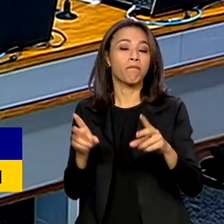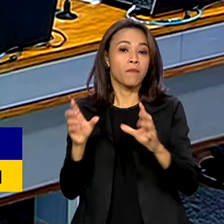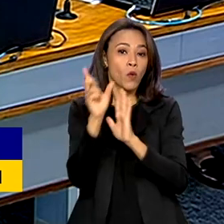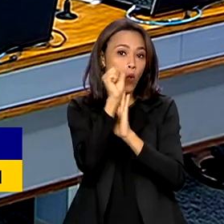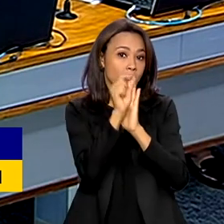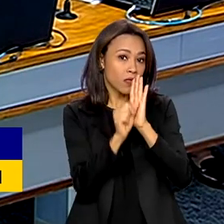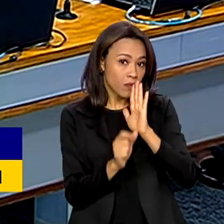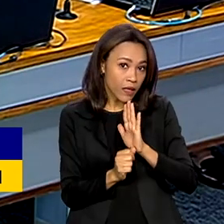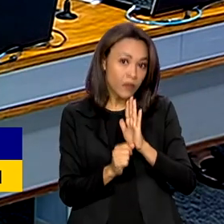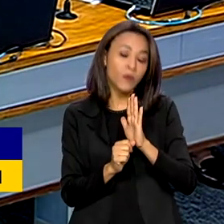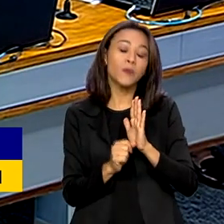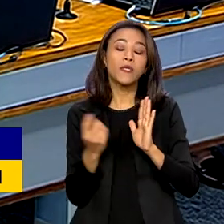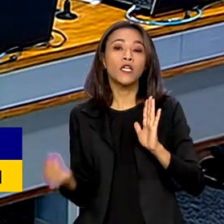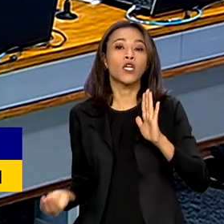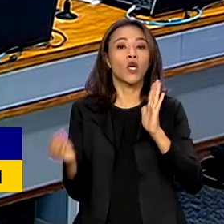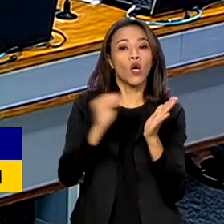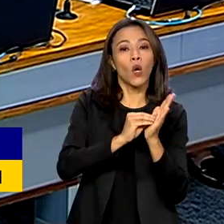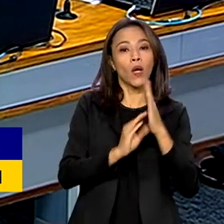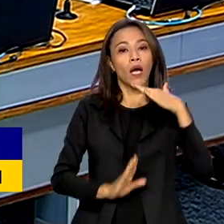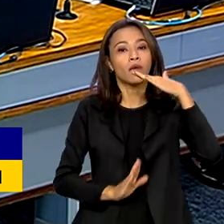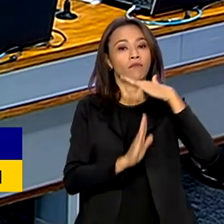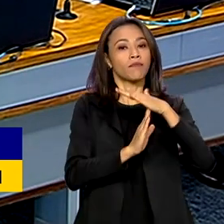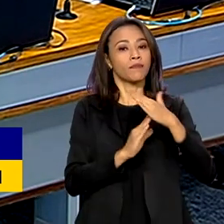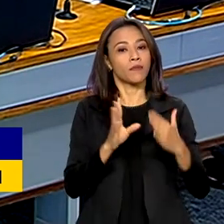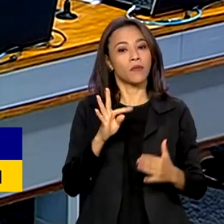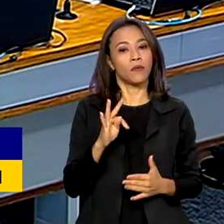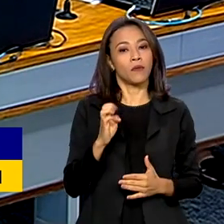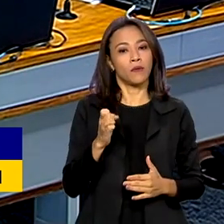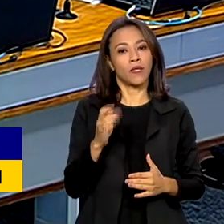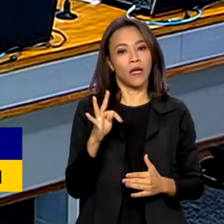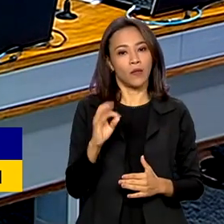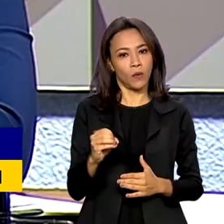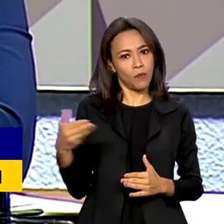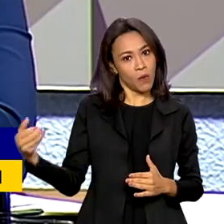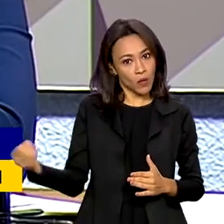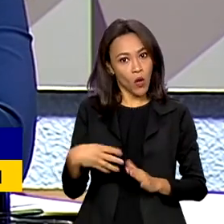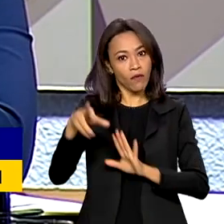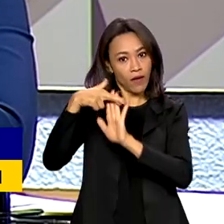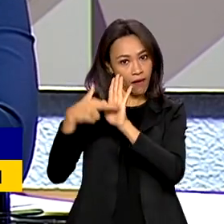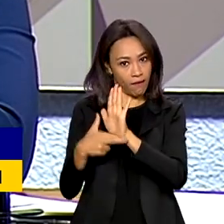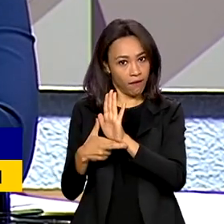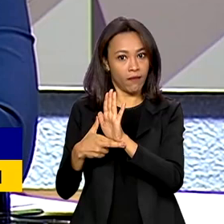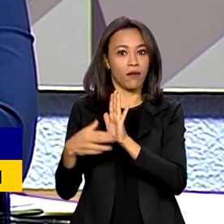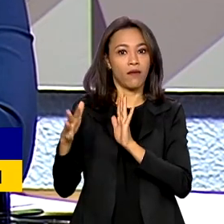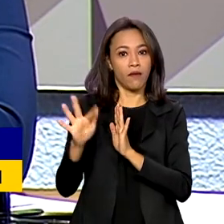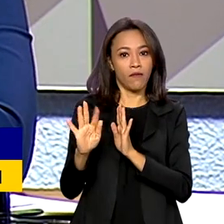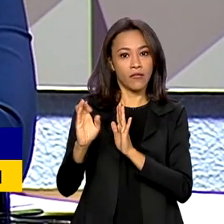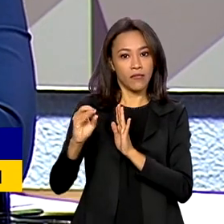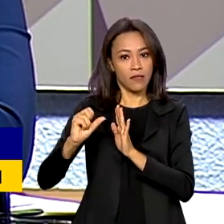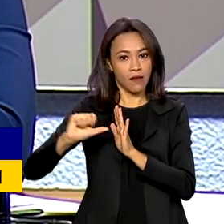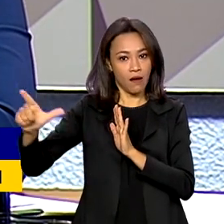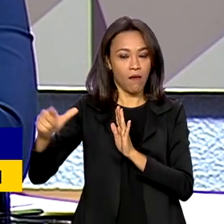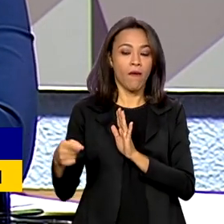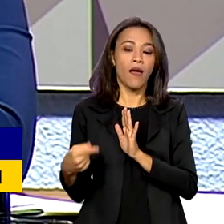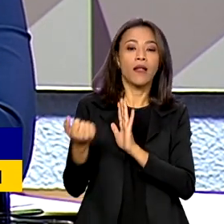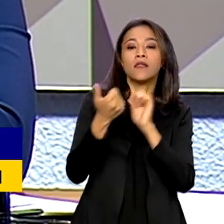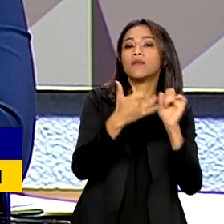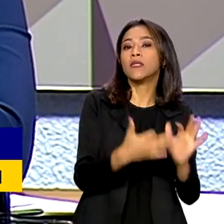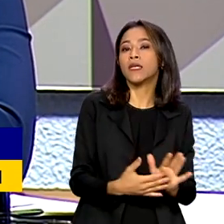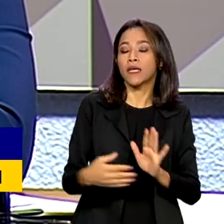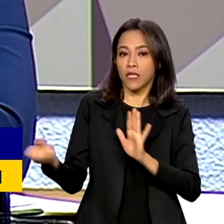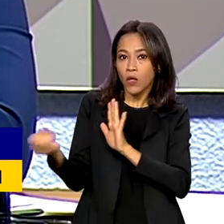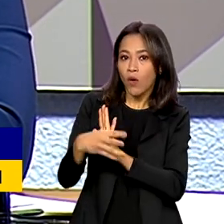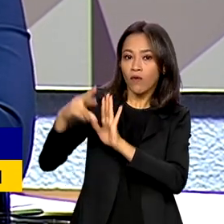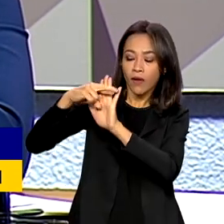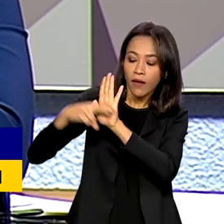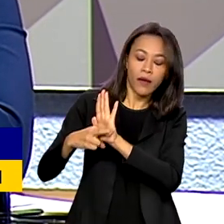e definir um teto de gastos, como estabelece a nova regra fiscal. A nova regra fiscal, ela vem não só